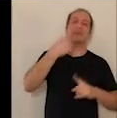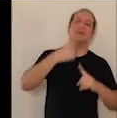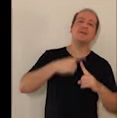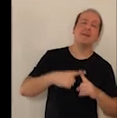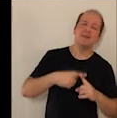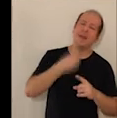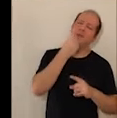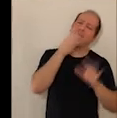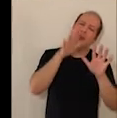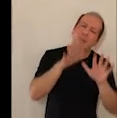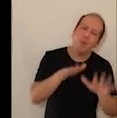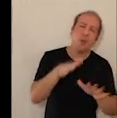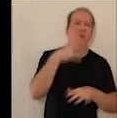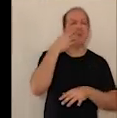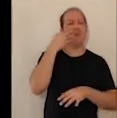Fique bom, Volpone.